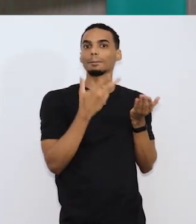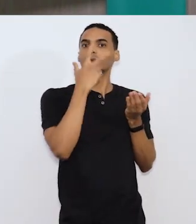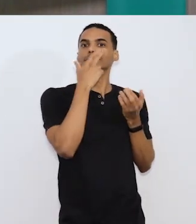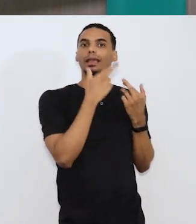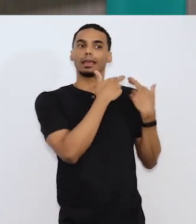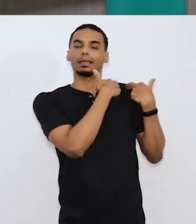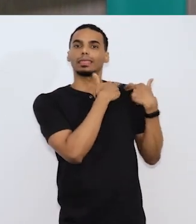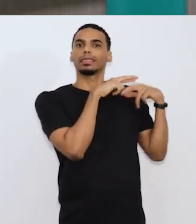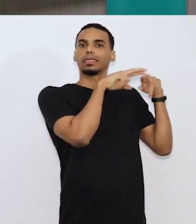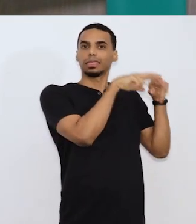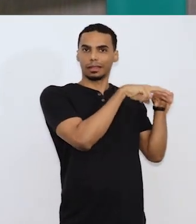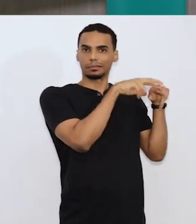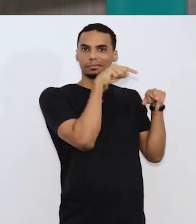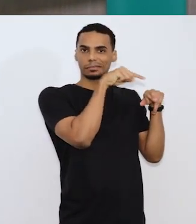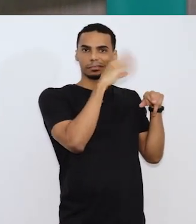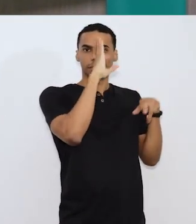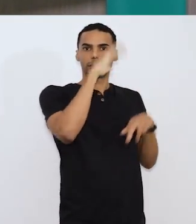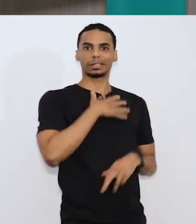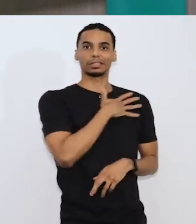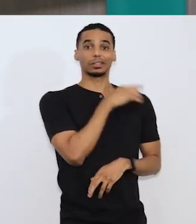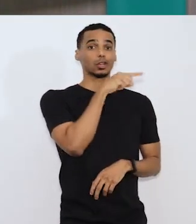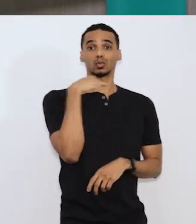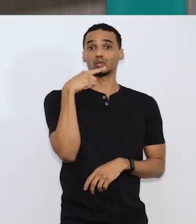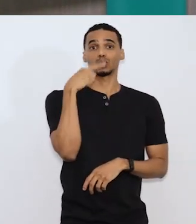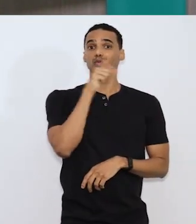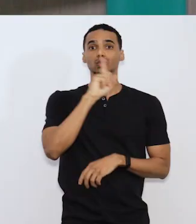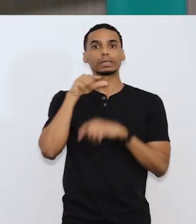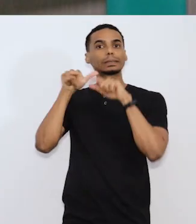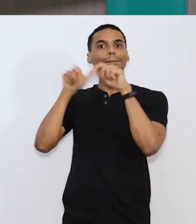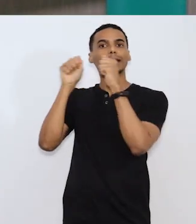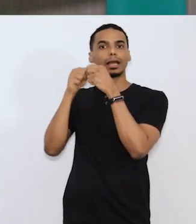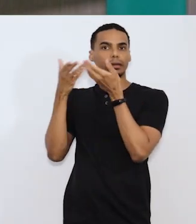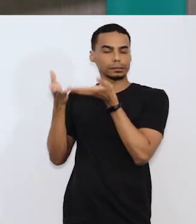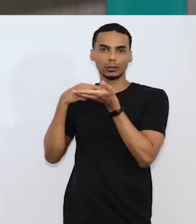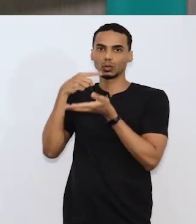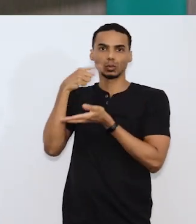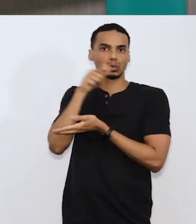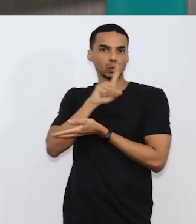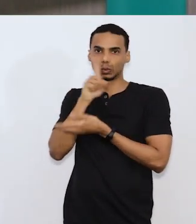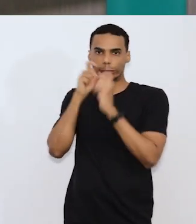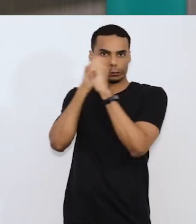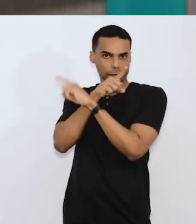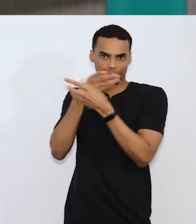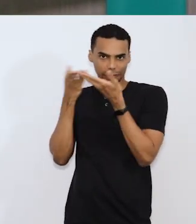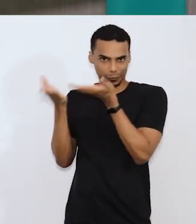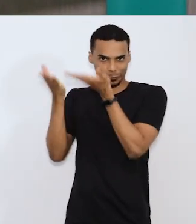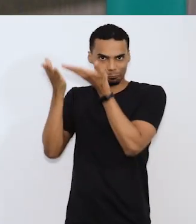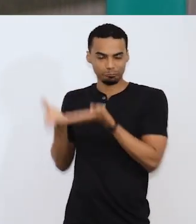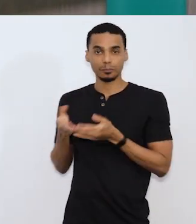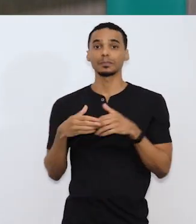a responsabilidade para o sargento que não consegue, né, trabalhar com ele, não consegue aí desenvolver alguma atividade com o